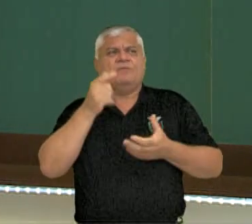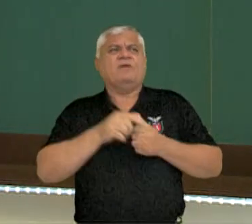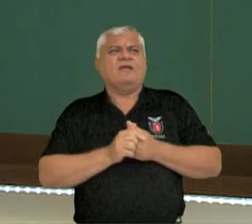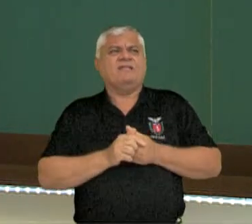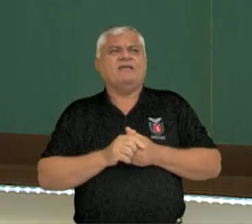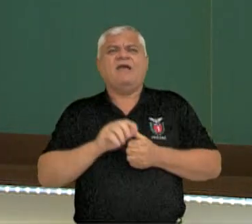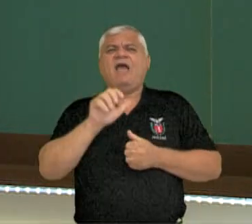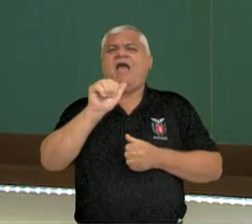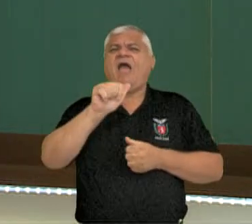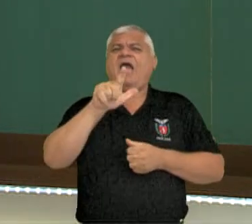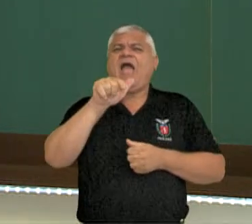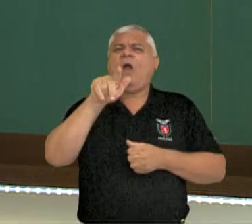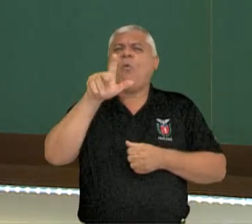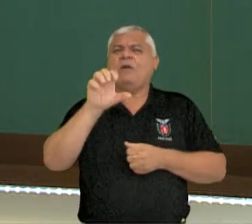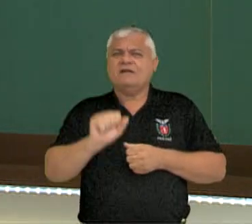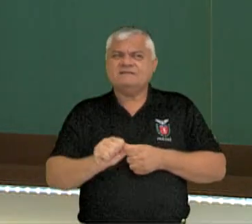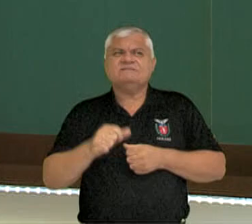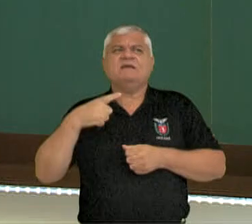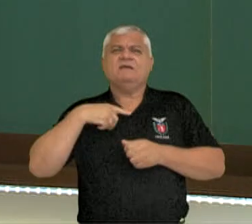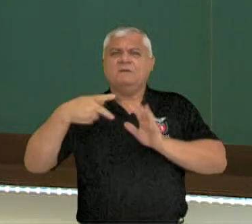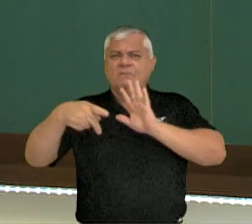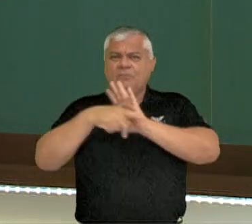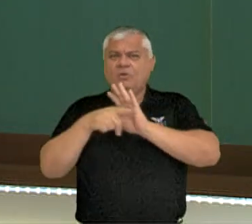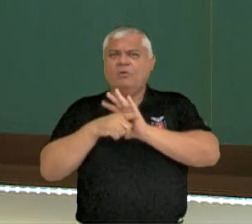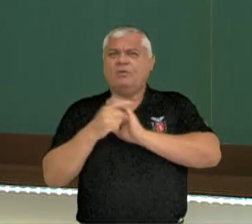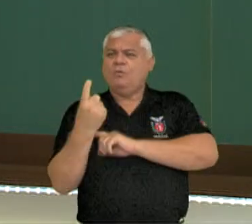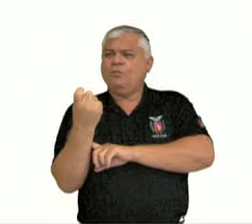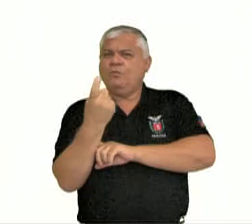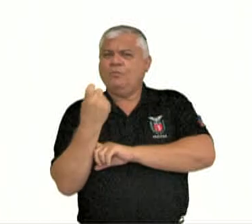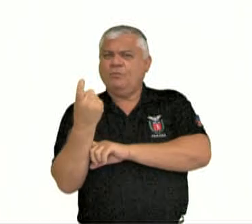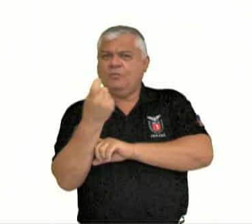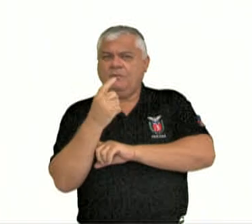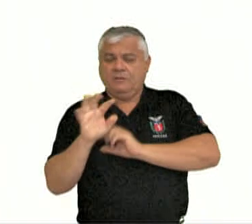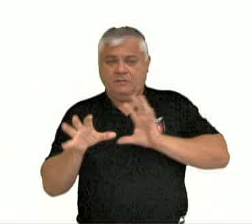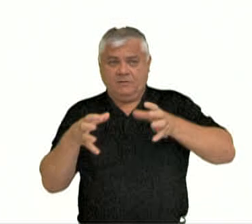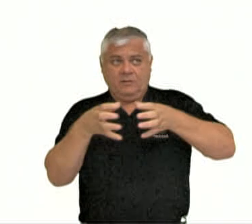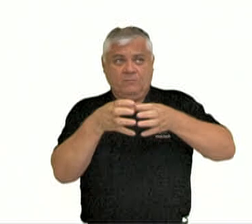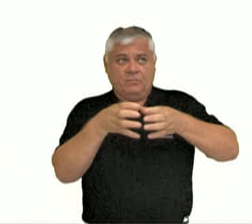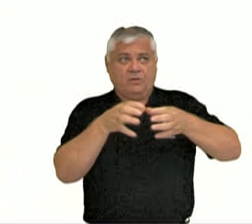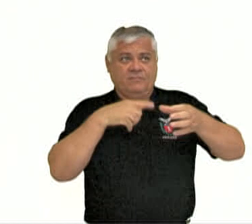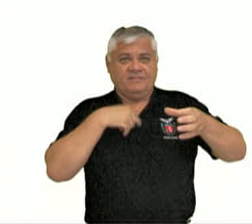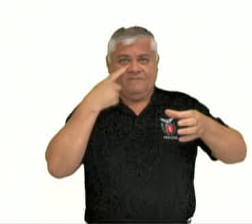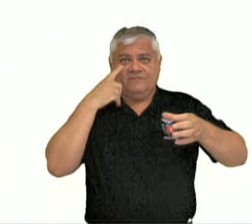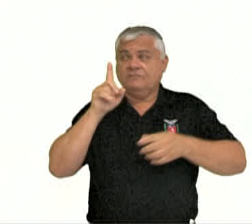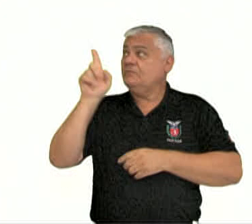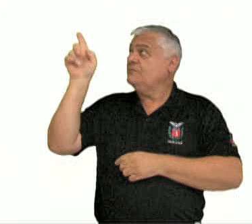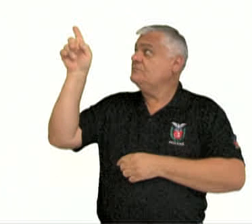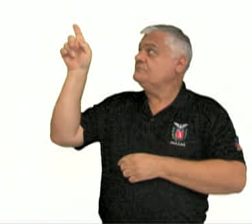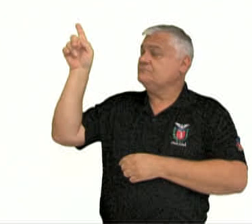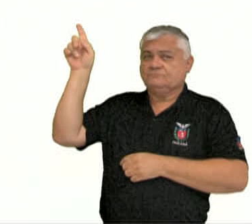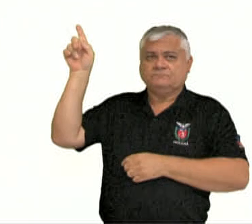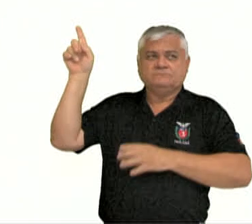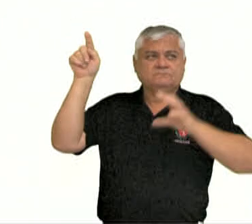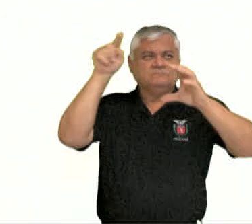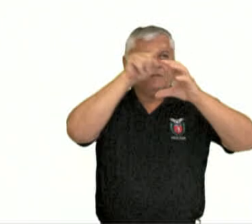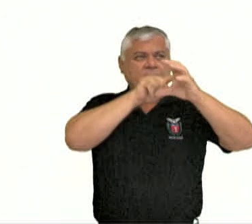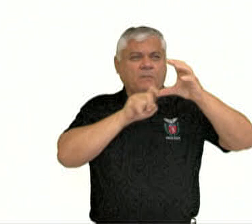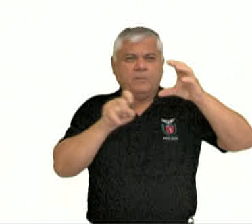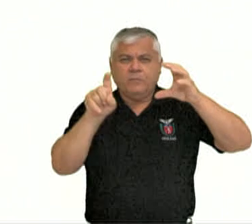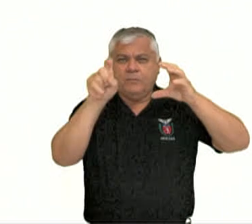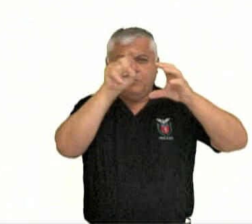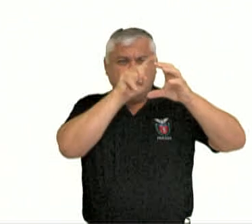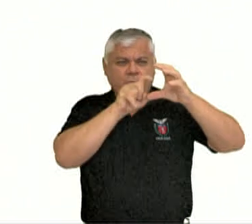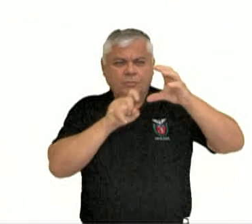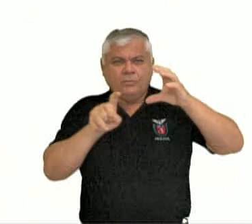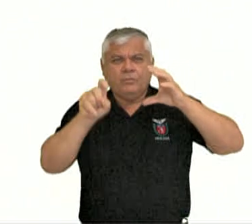unicelulares, né? Essas algas, elas pertencem ao reino protoctista, né? Aqui estamos representando as algas do